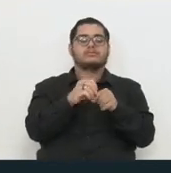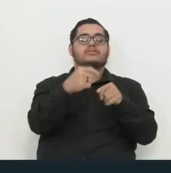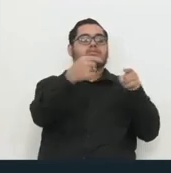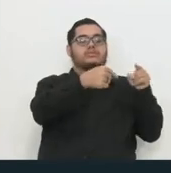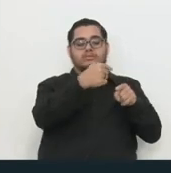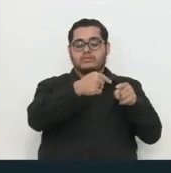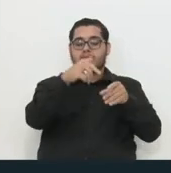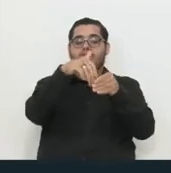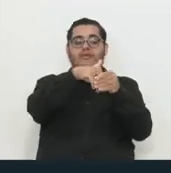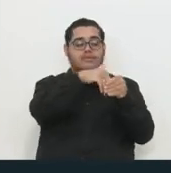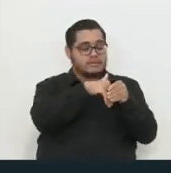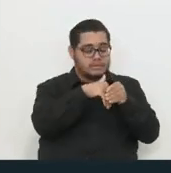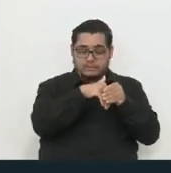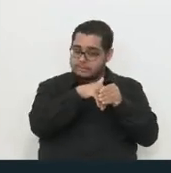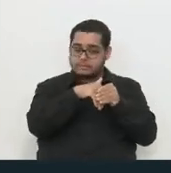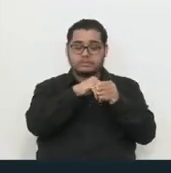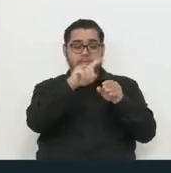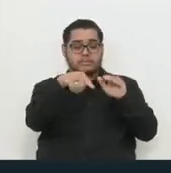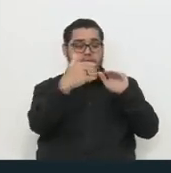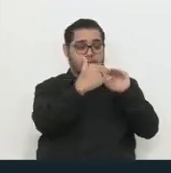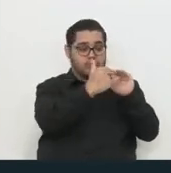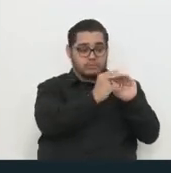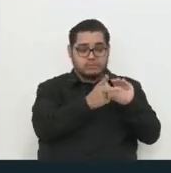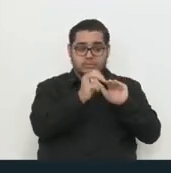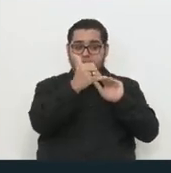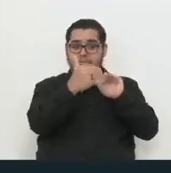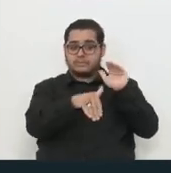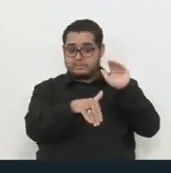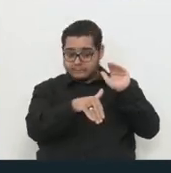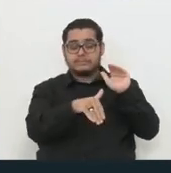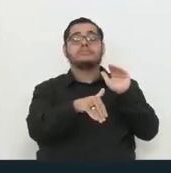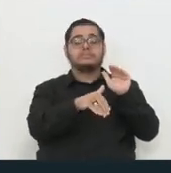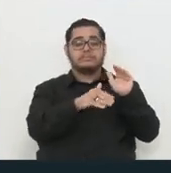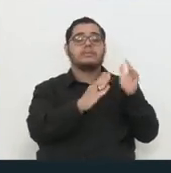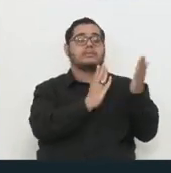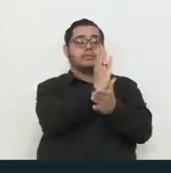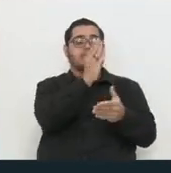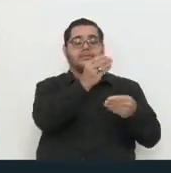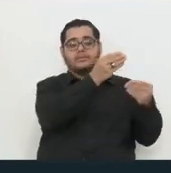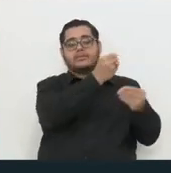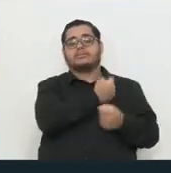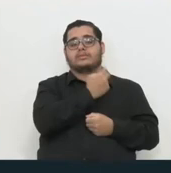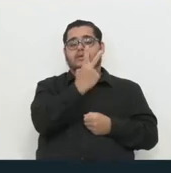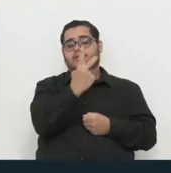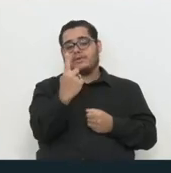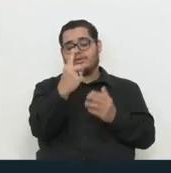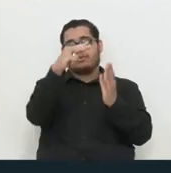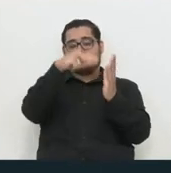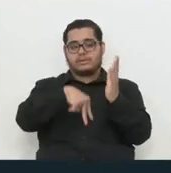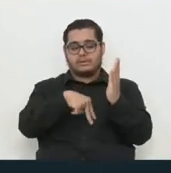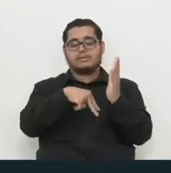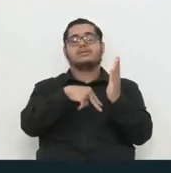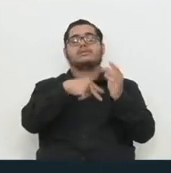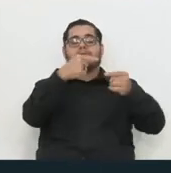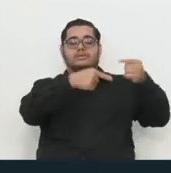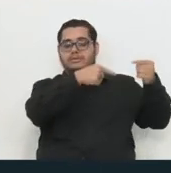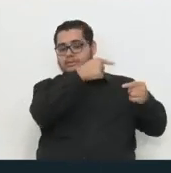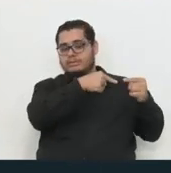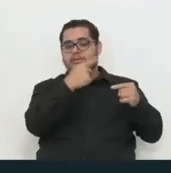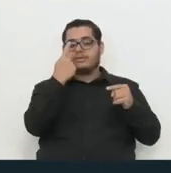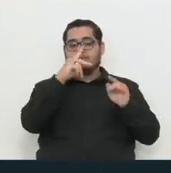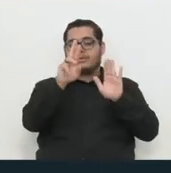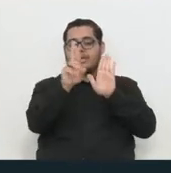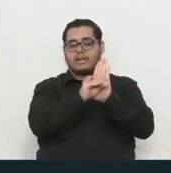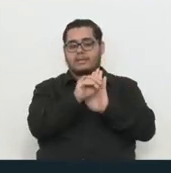encerrado a votação aprovado em caminhos 21 e tem 21 leitura discussão e votação do requerimento 517 de